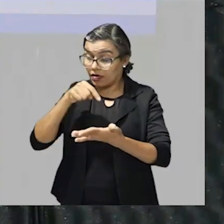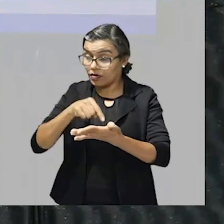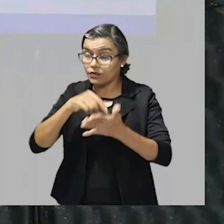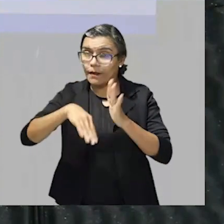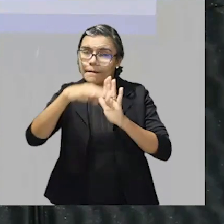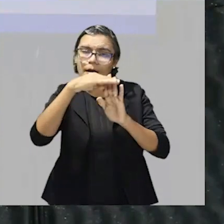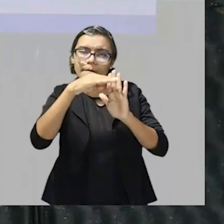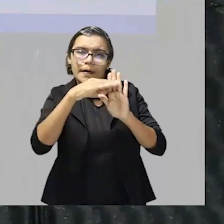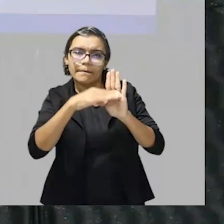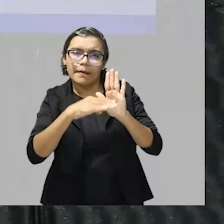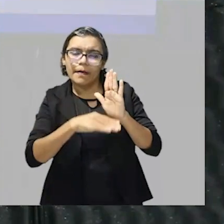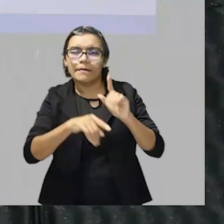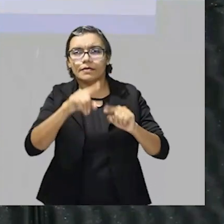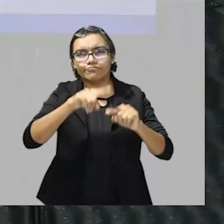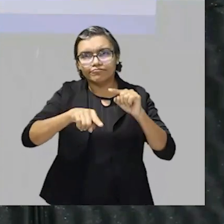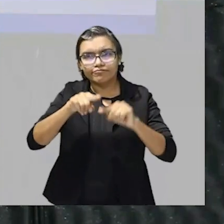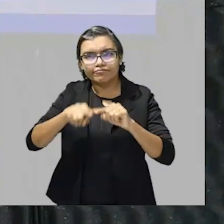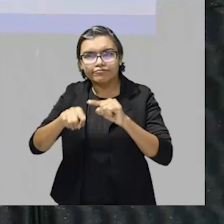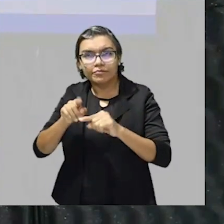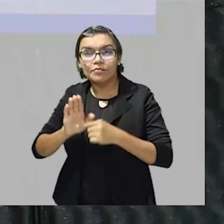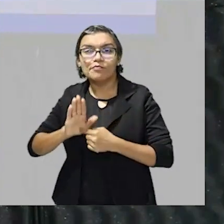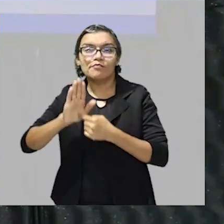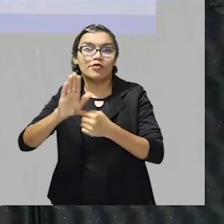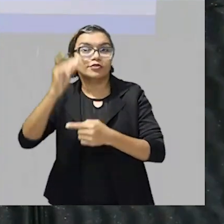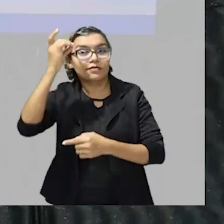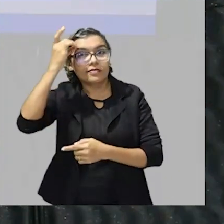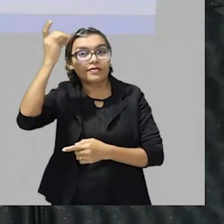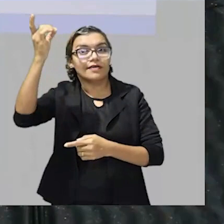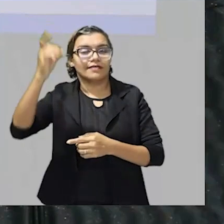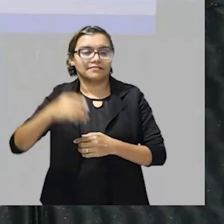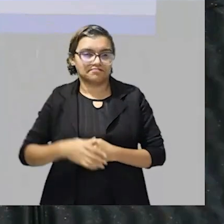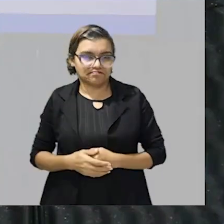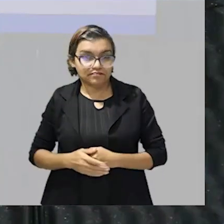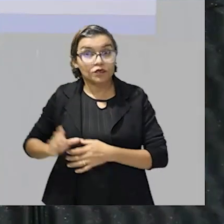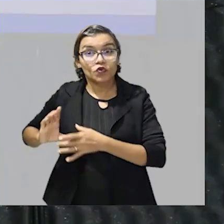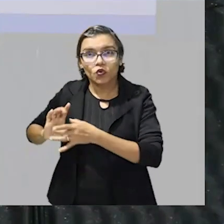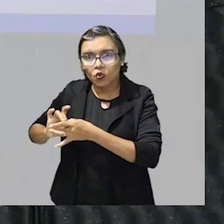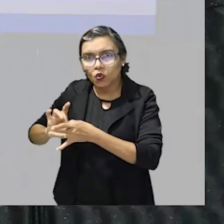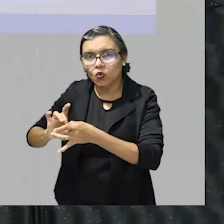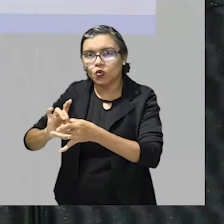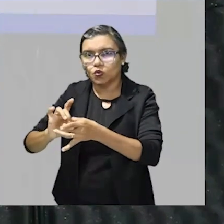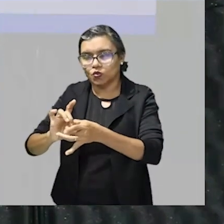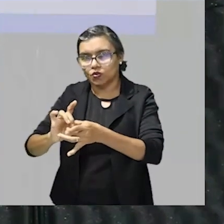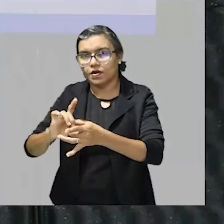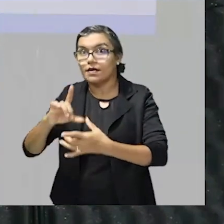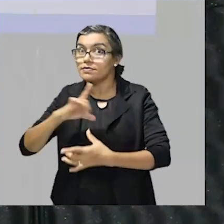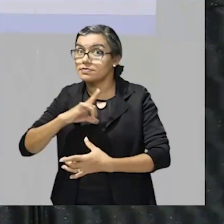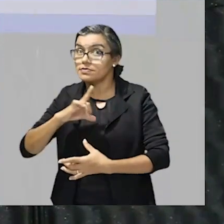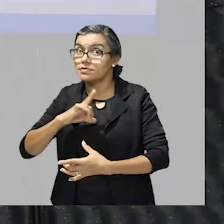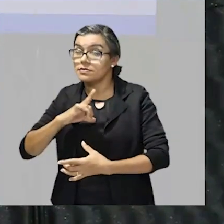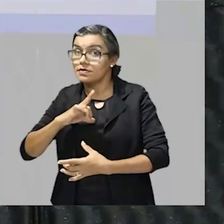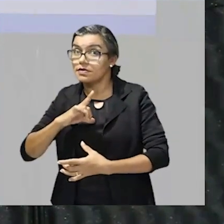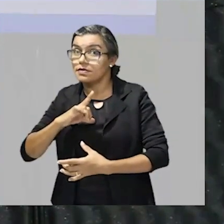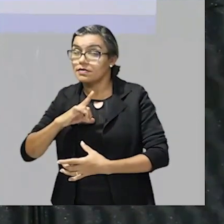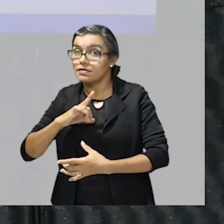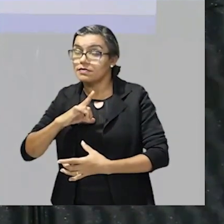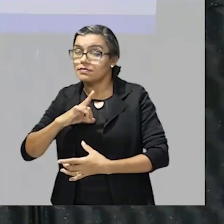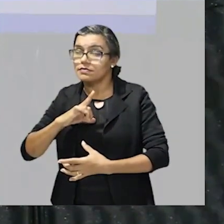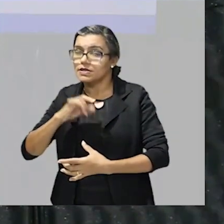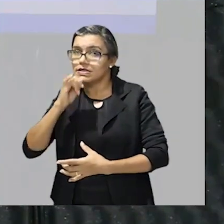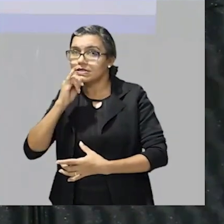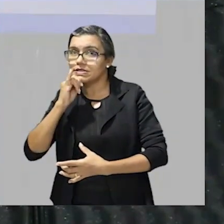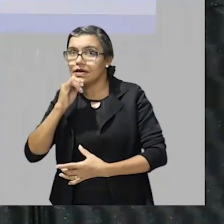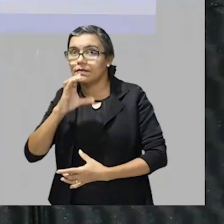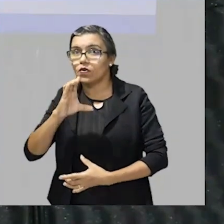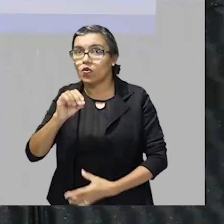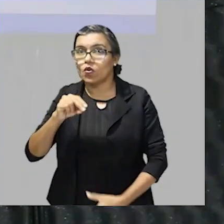construindo para passar uma ideia contextos são as conjunturas que vão envolver o meu texto